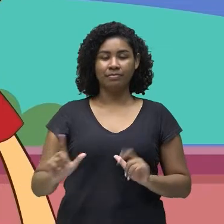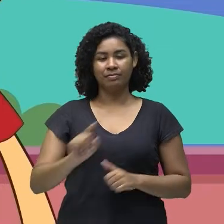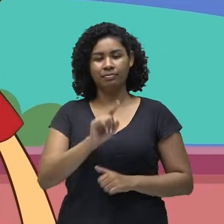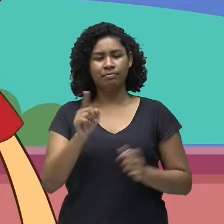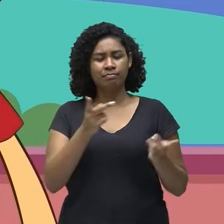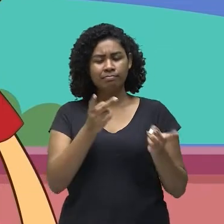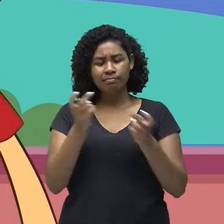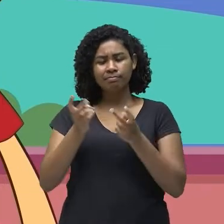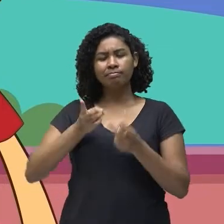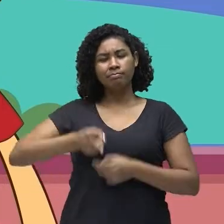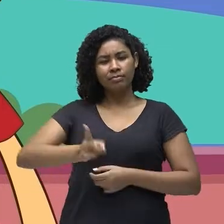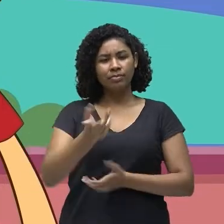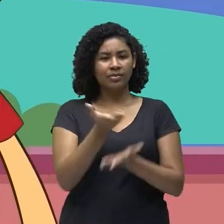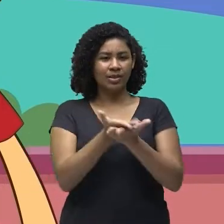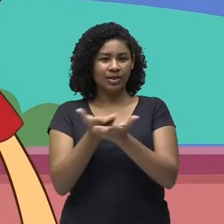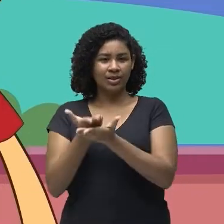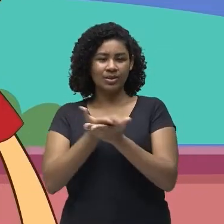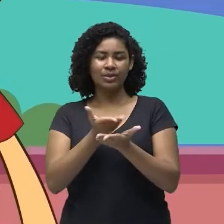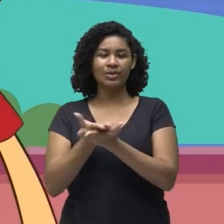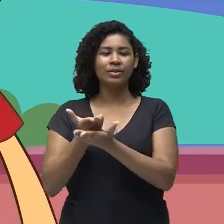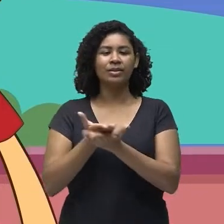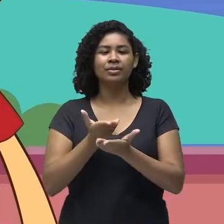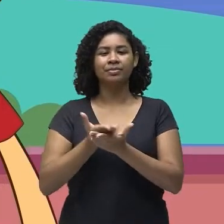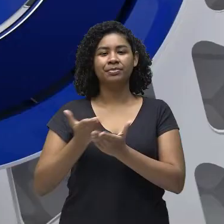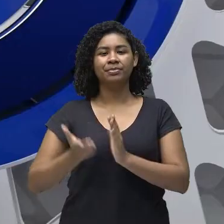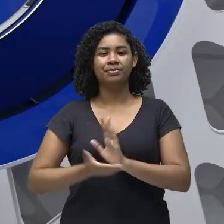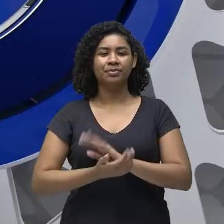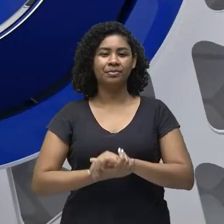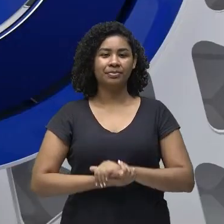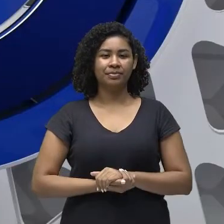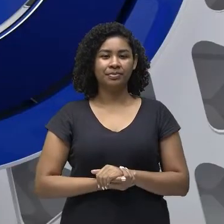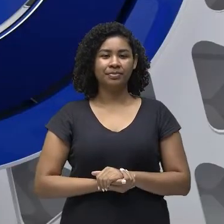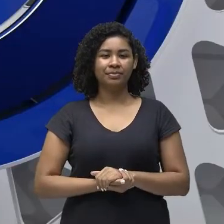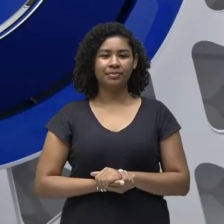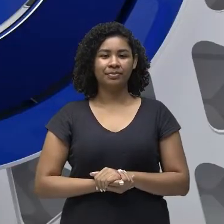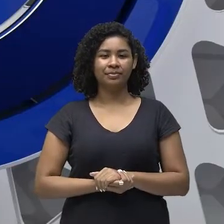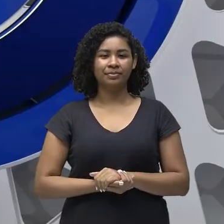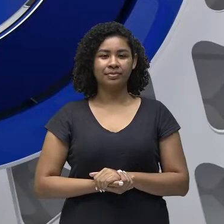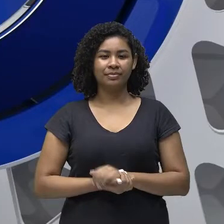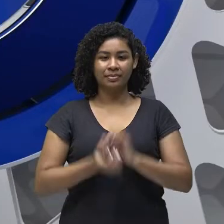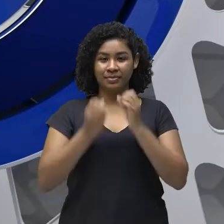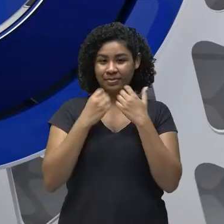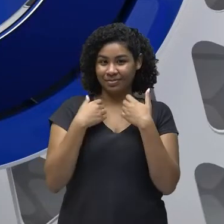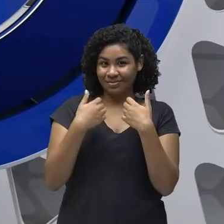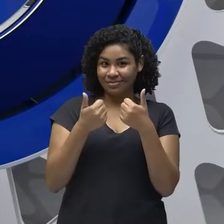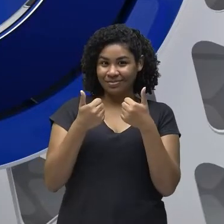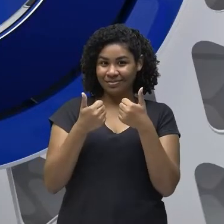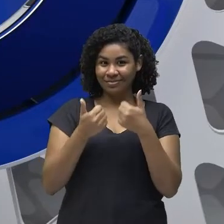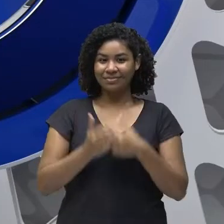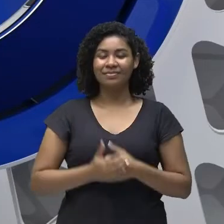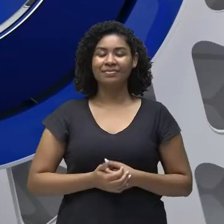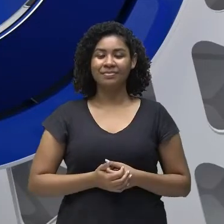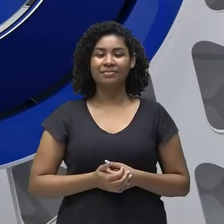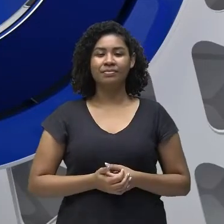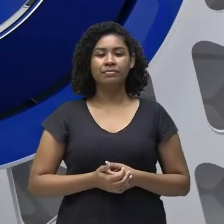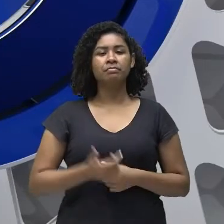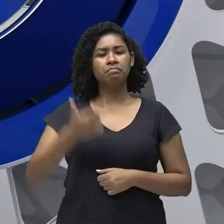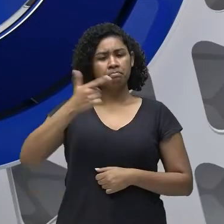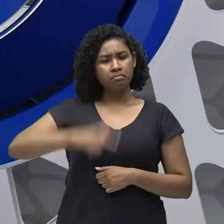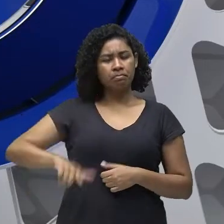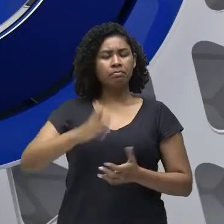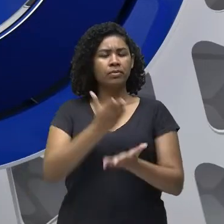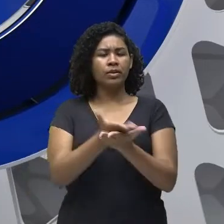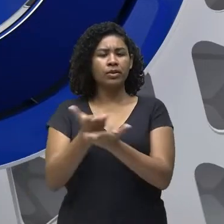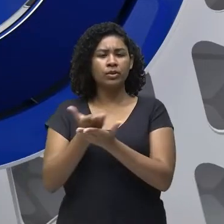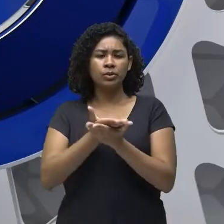observar um pouquinho mais sobre esse tempo verbal. Tudo bem? Então, vamos ver um pouquinho mais